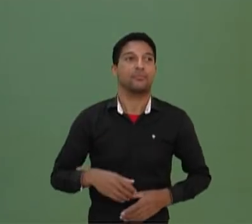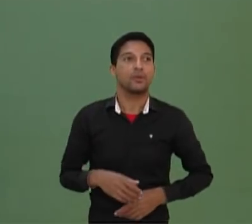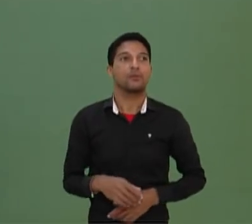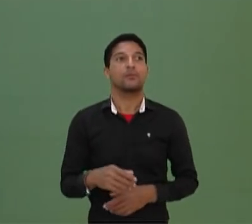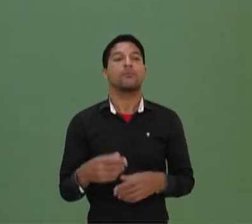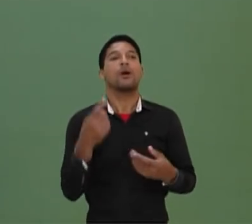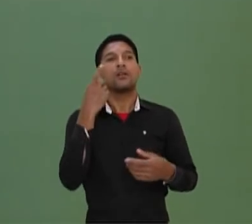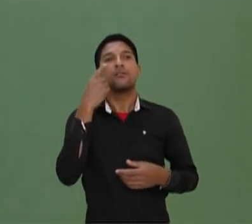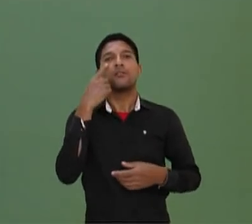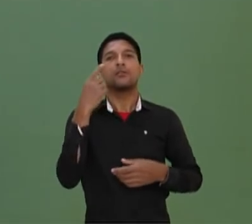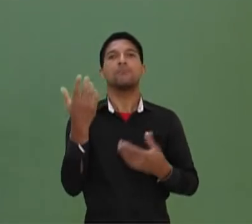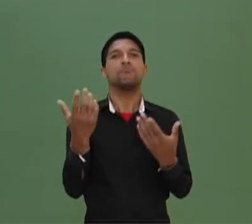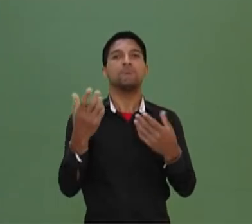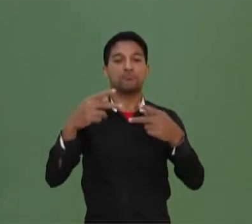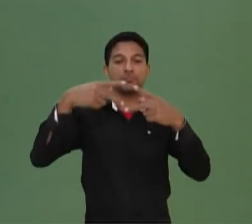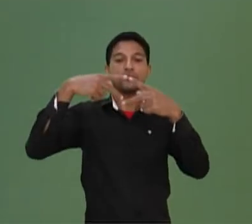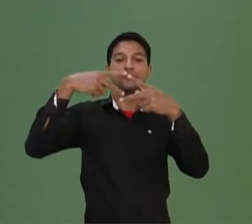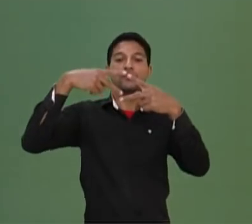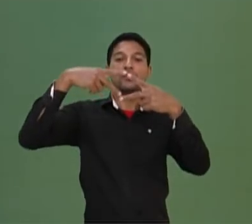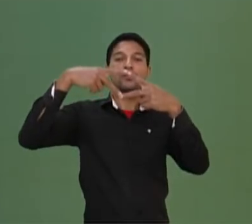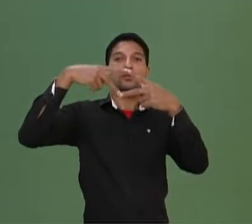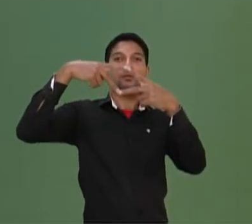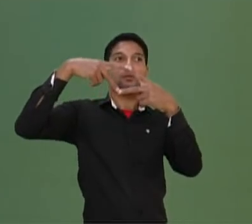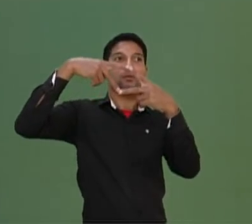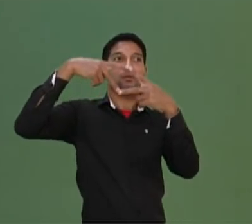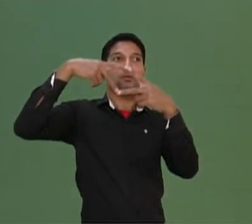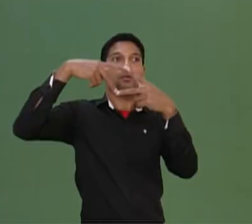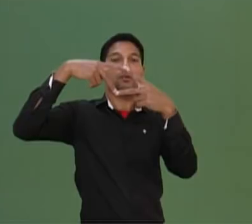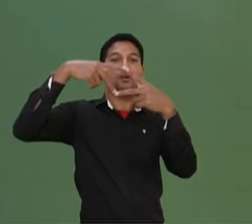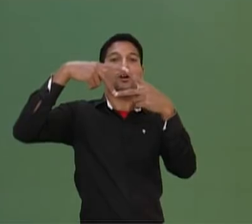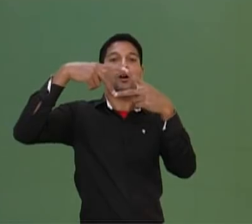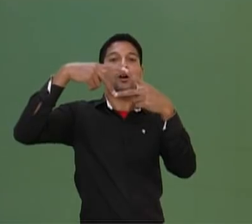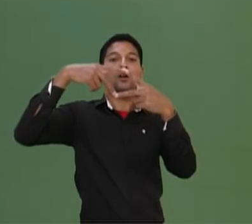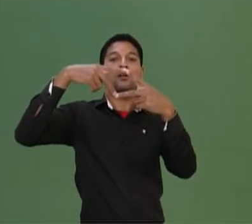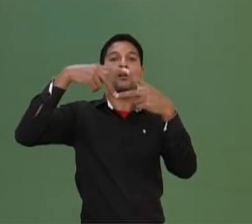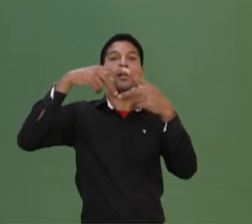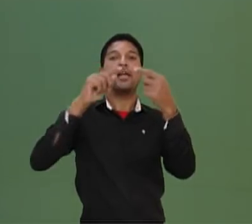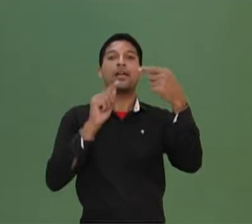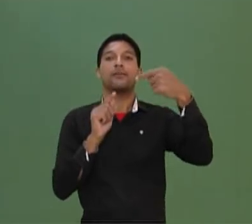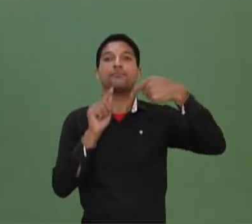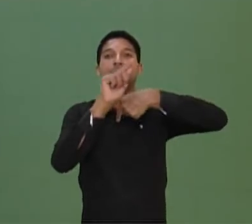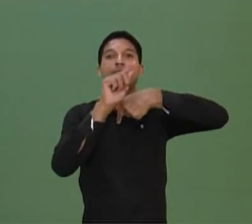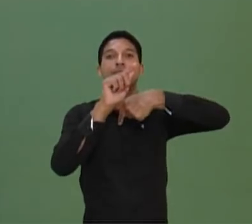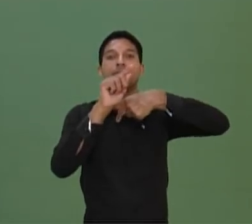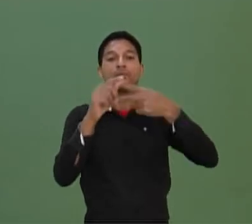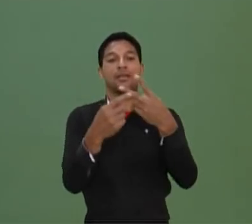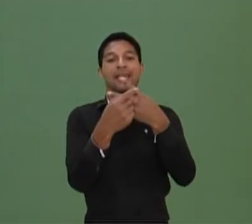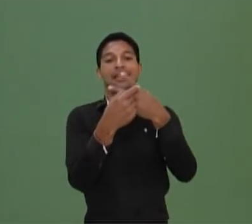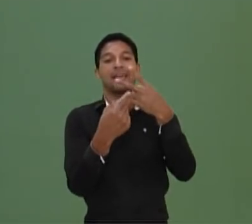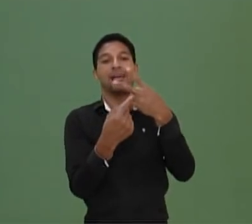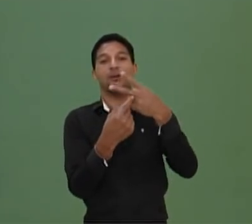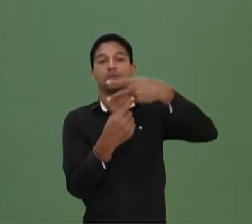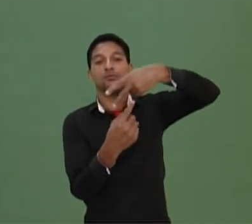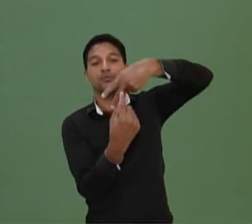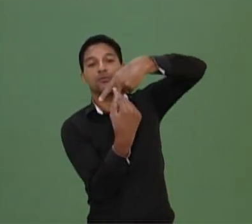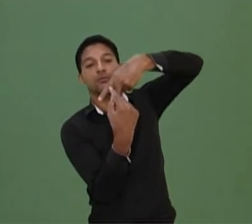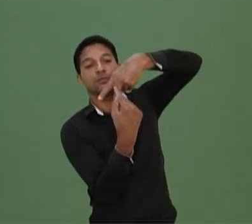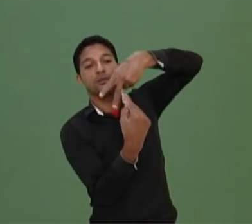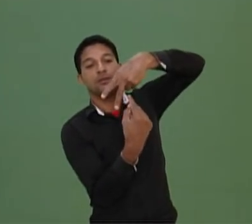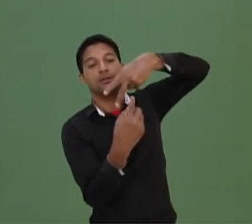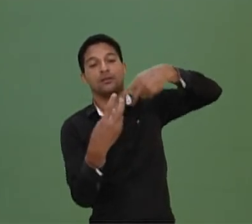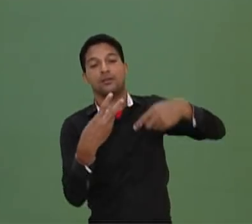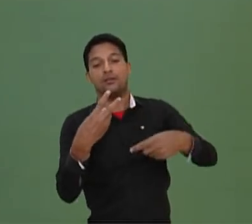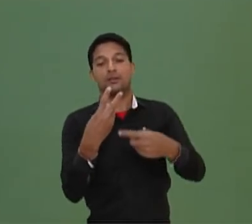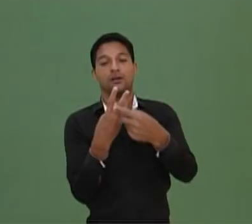ideia que está sempre presente? Esses ângulos aqui, eles são opostos. E sendo ângulos opostos, a gente pode